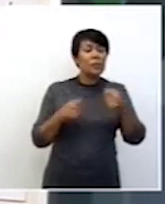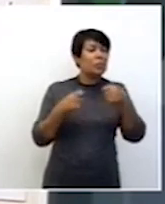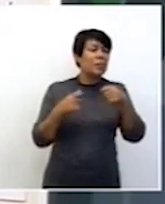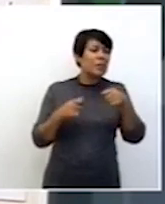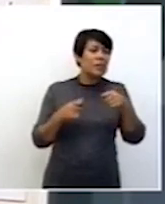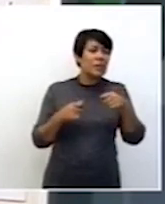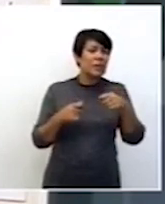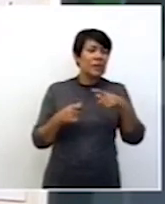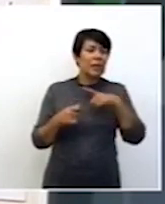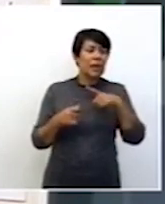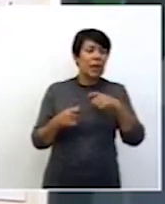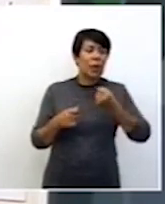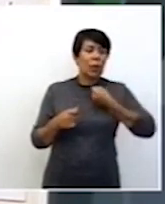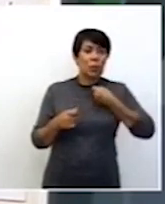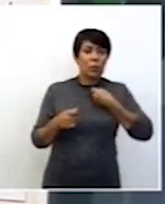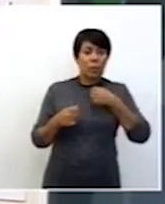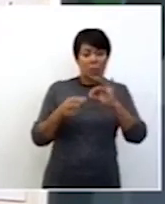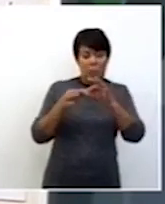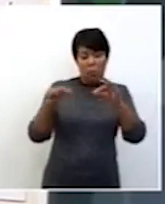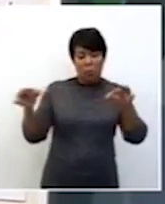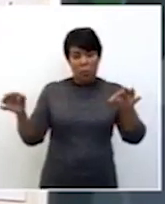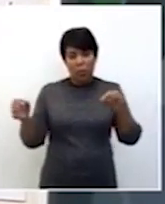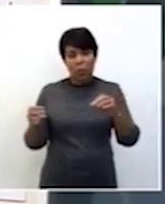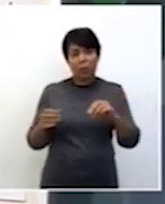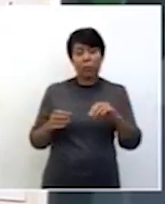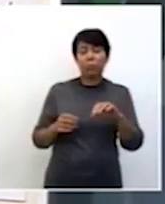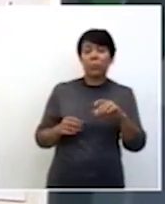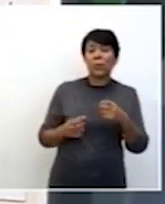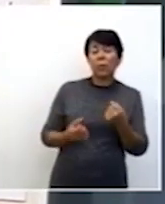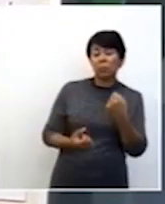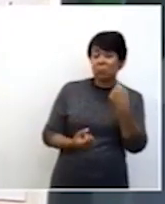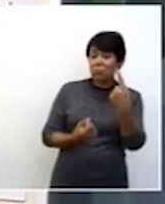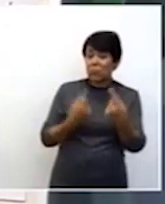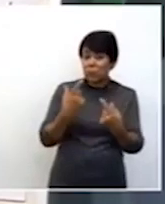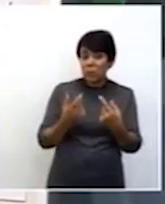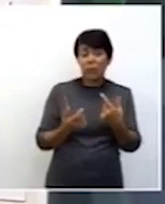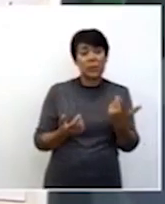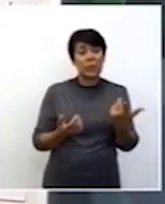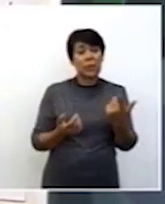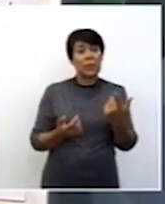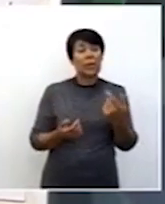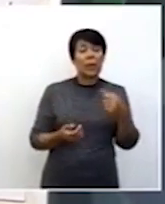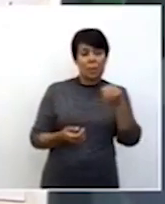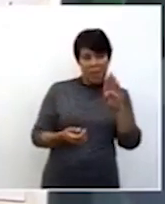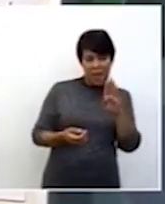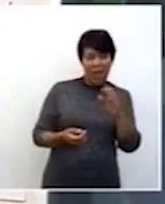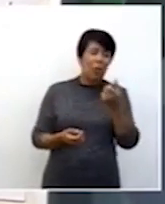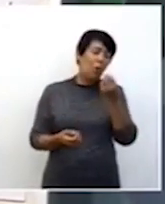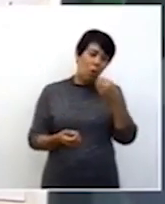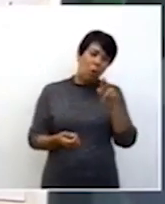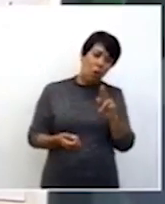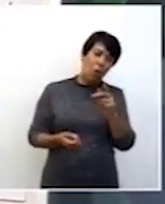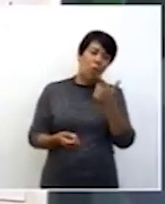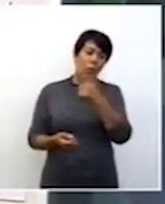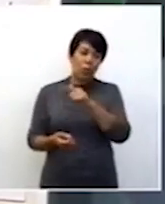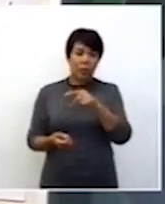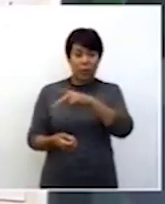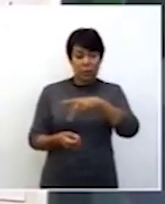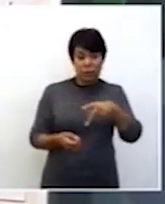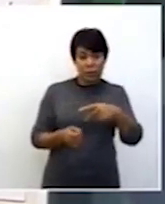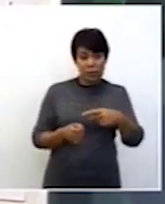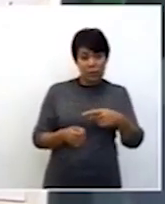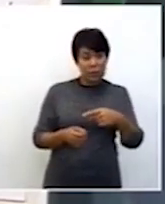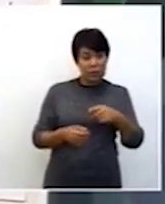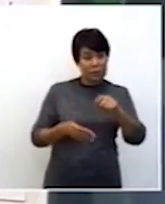necessariamente precisam resolver. Em algumas questões, tanto AP quanto até questões que o professor passam para vocês,